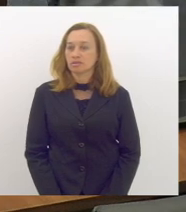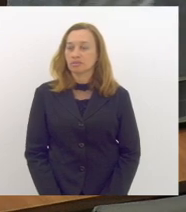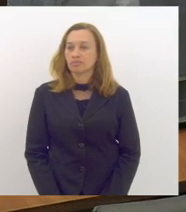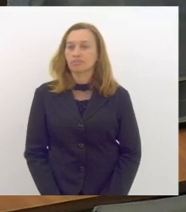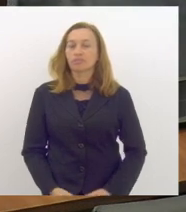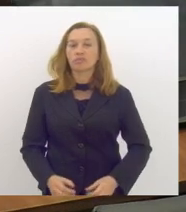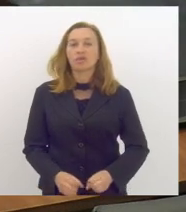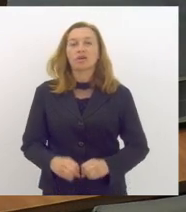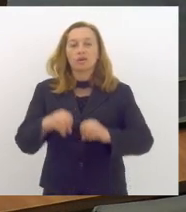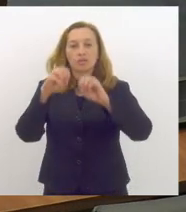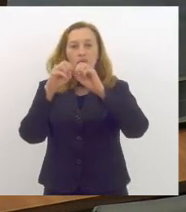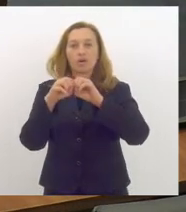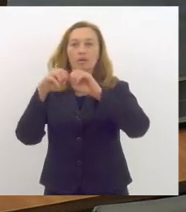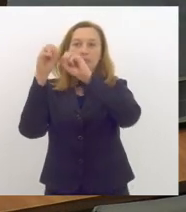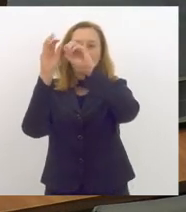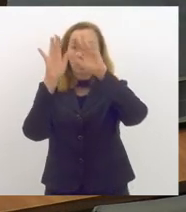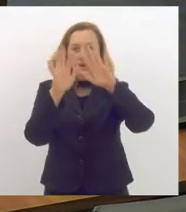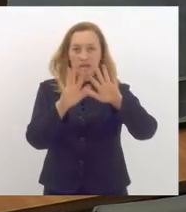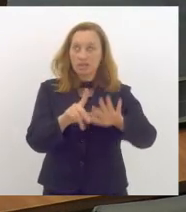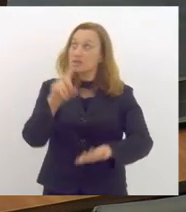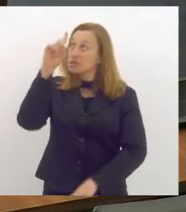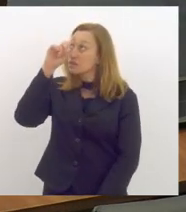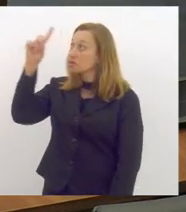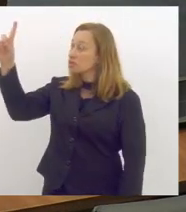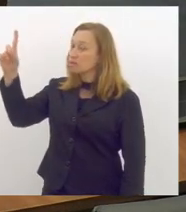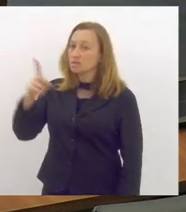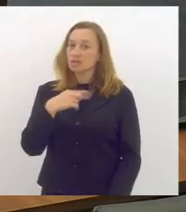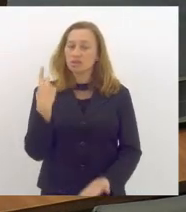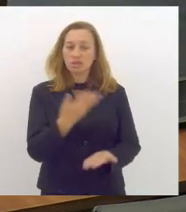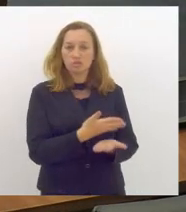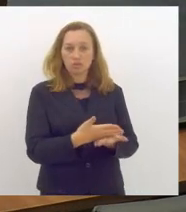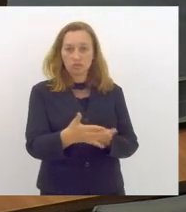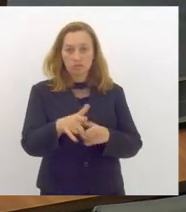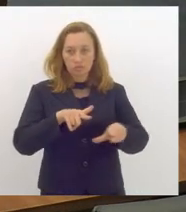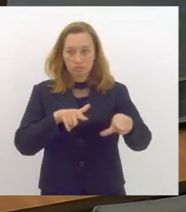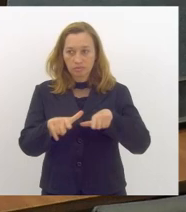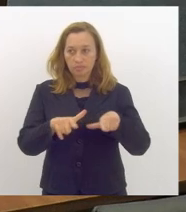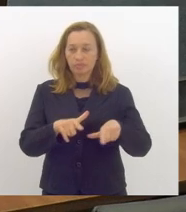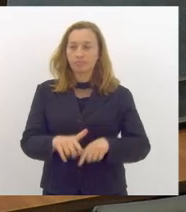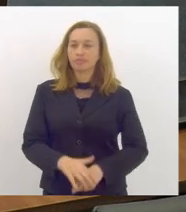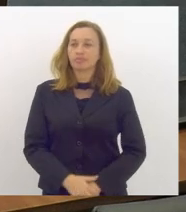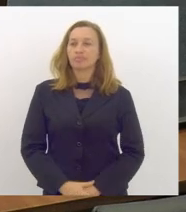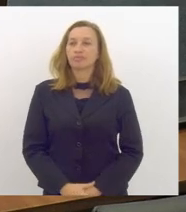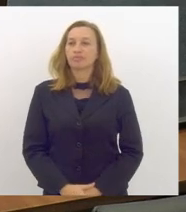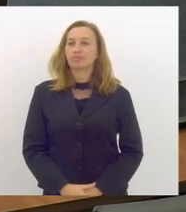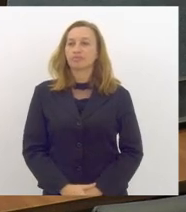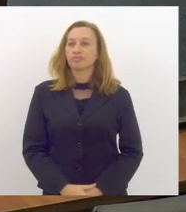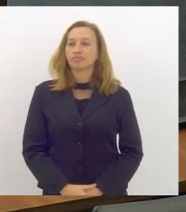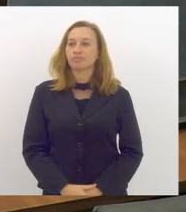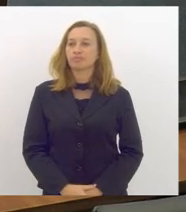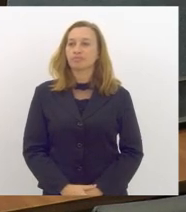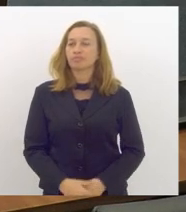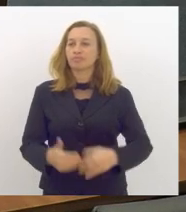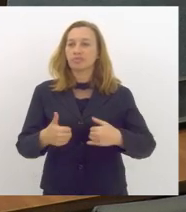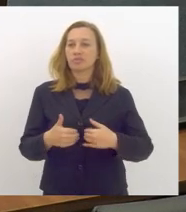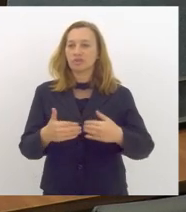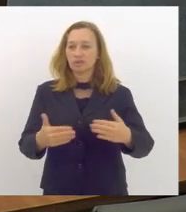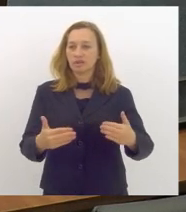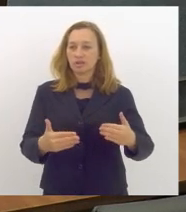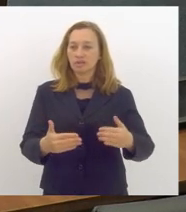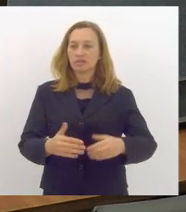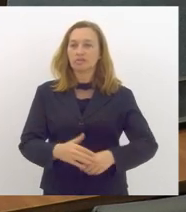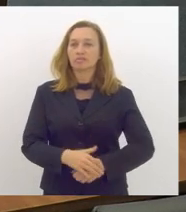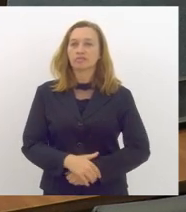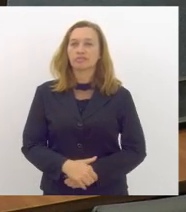em havendo número legal e sob a proteção de Deus iniciamos os nossos trabalhos está aberta a